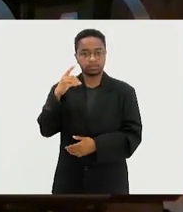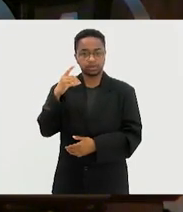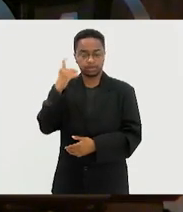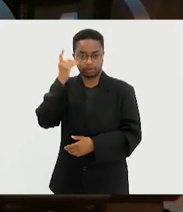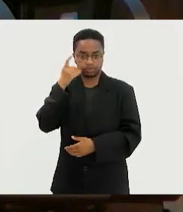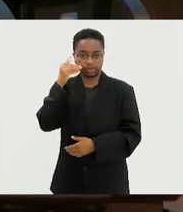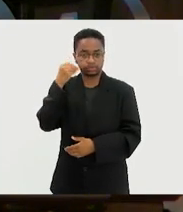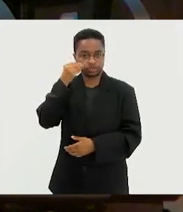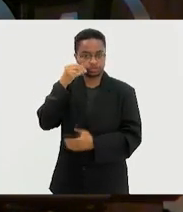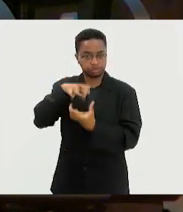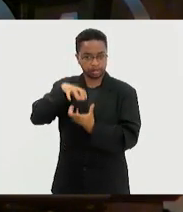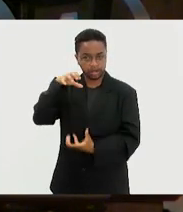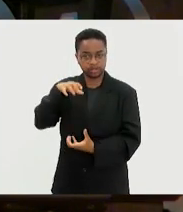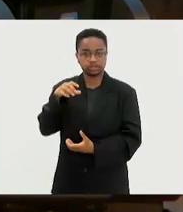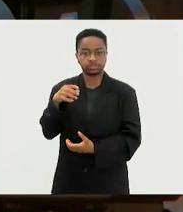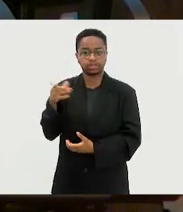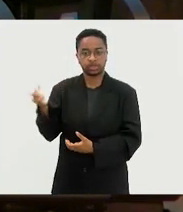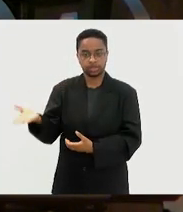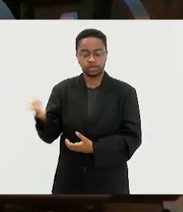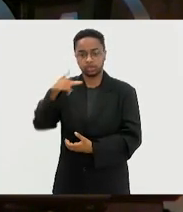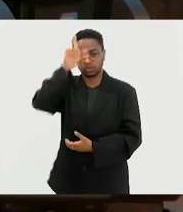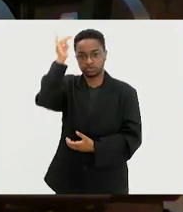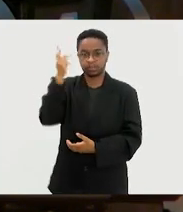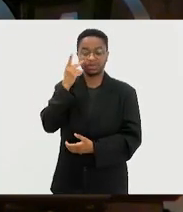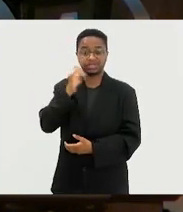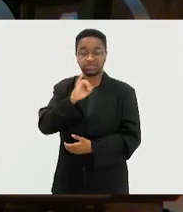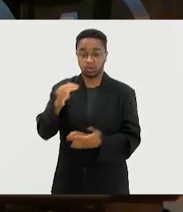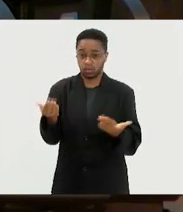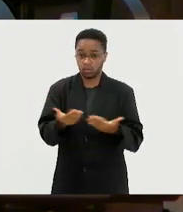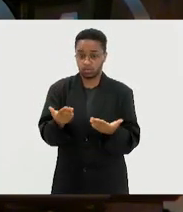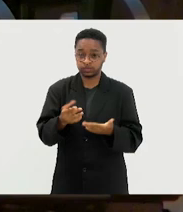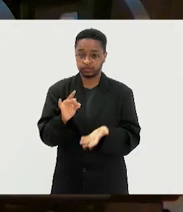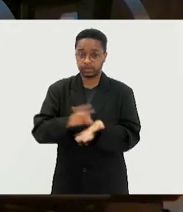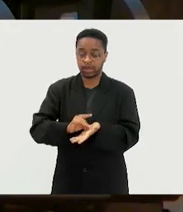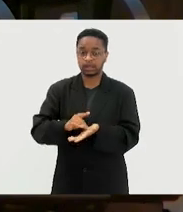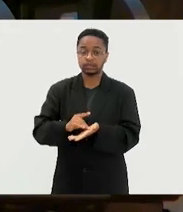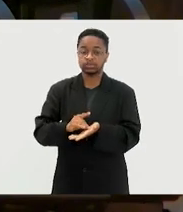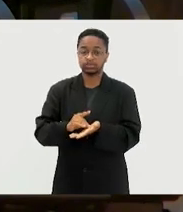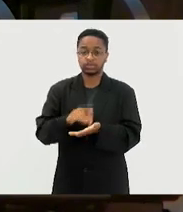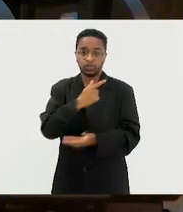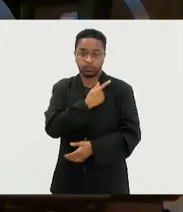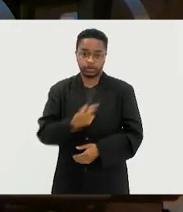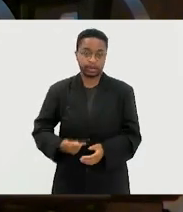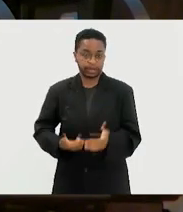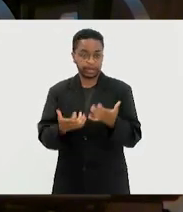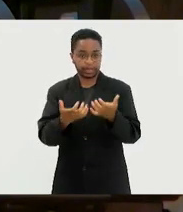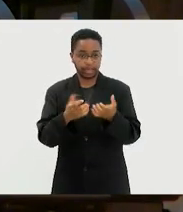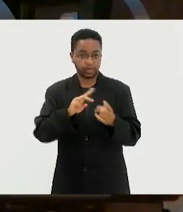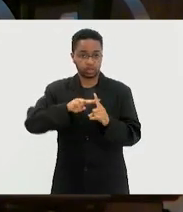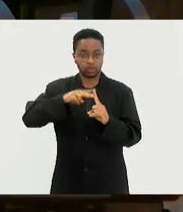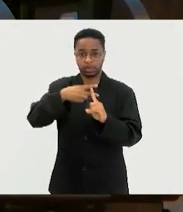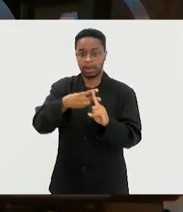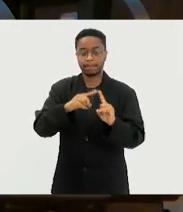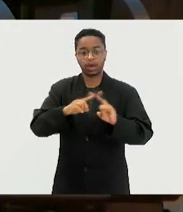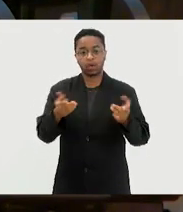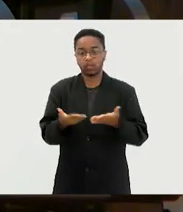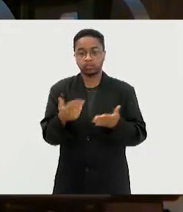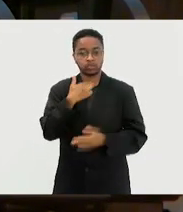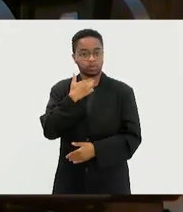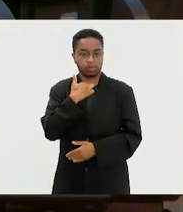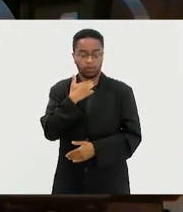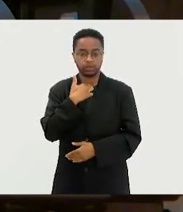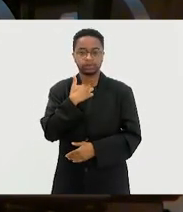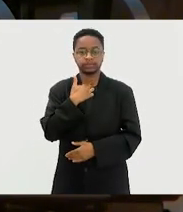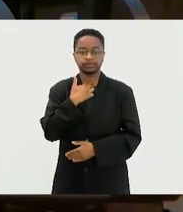bem sobre essa questão. Hoje, mesmo se o governador quisesse dobrar o efetivo, não poderia, porque só pode hoje através da vacância. E aí